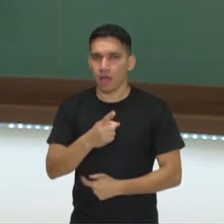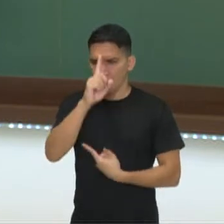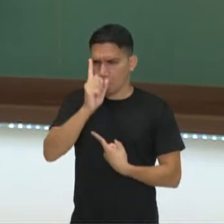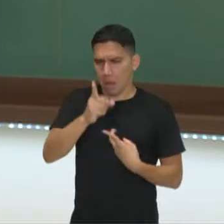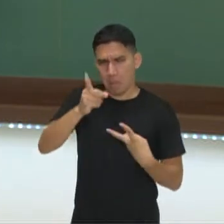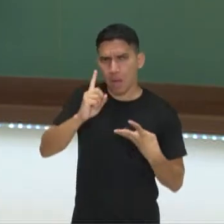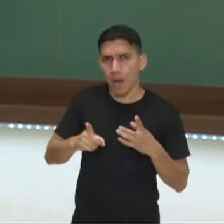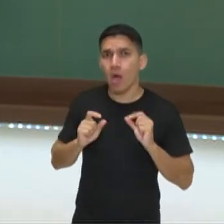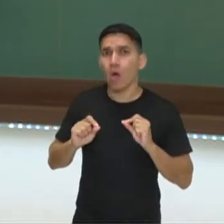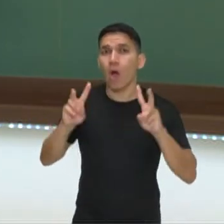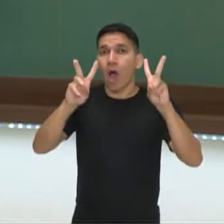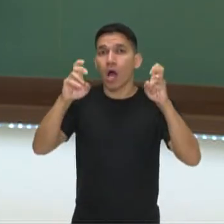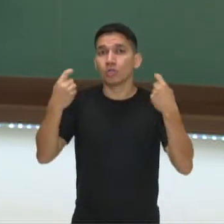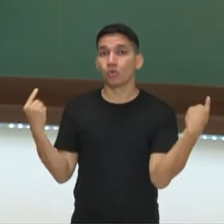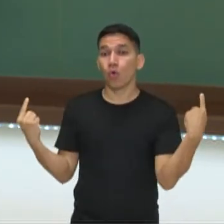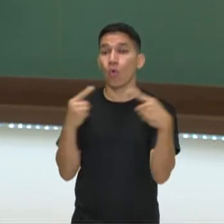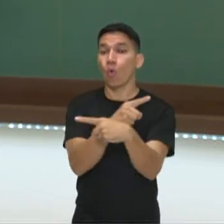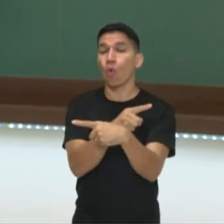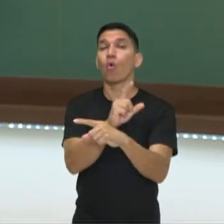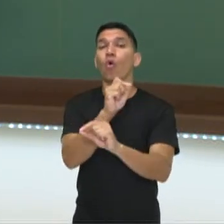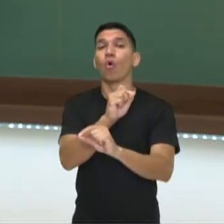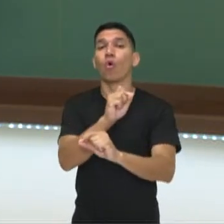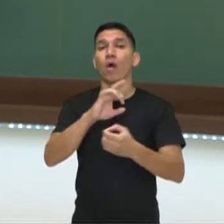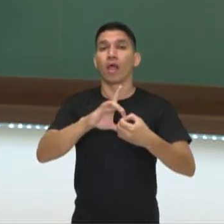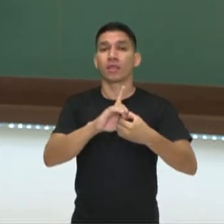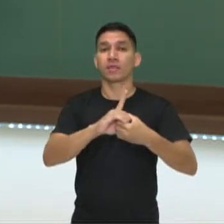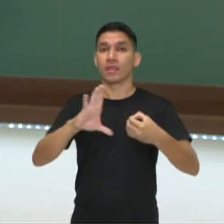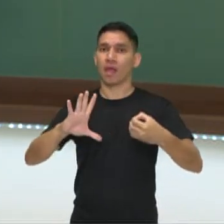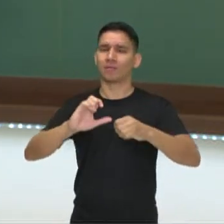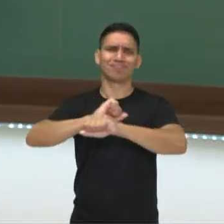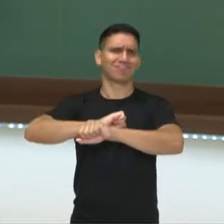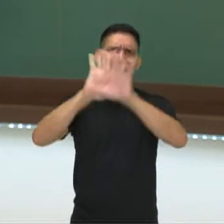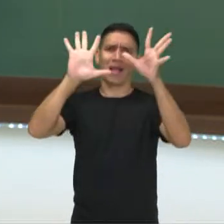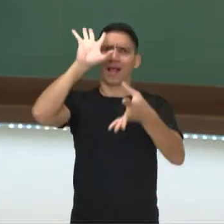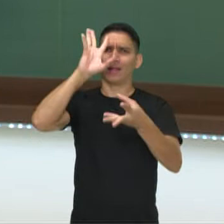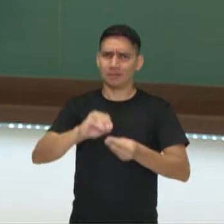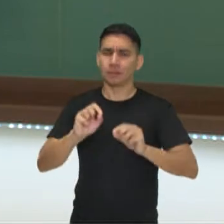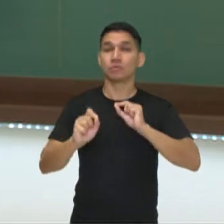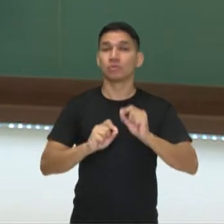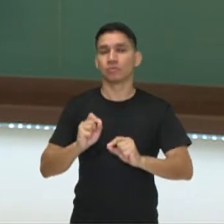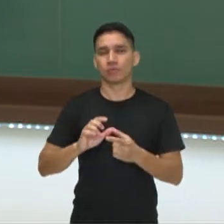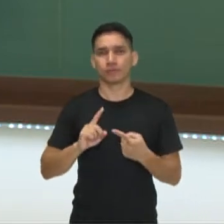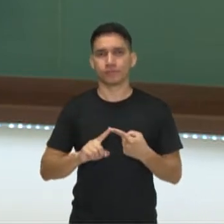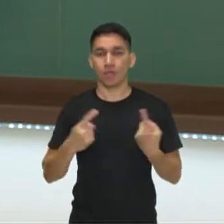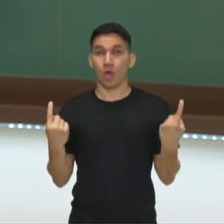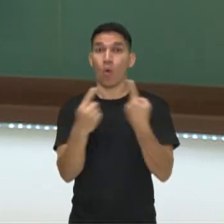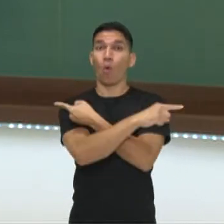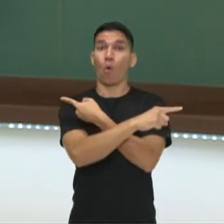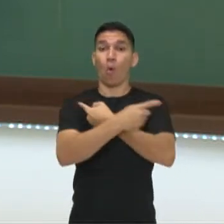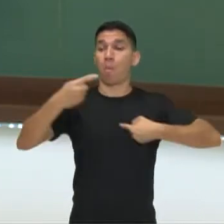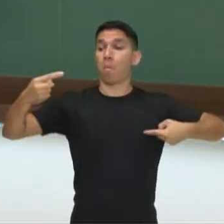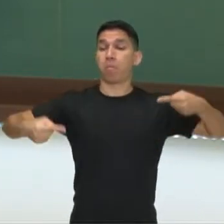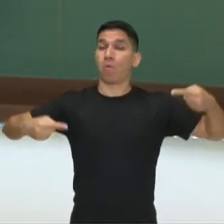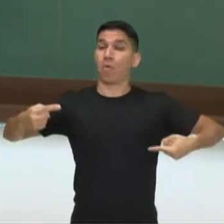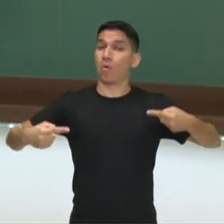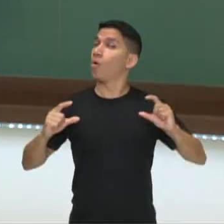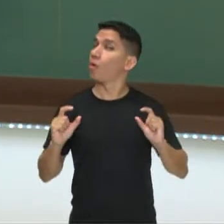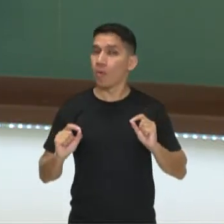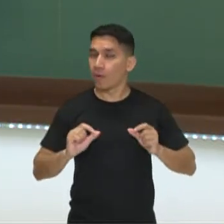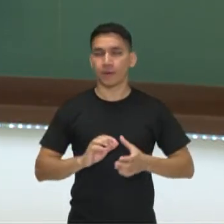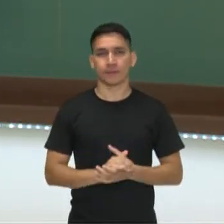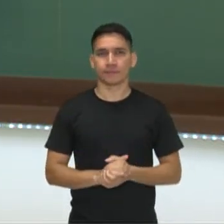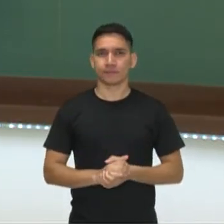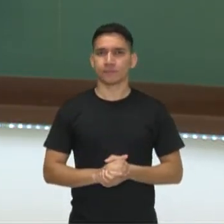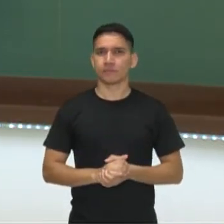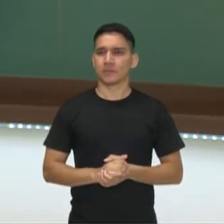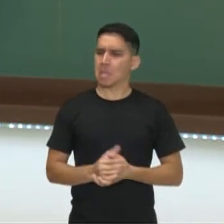de contradição à democracia, fica muito claro que, por exemplo, oposição política não